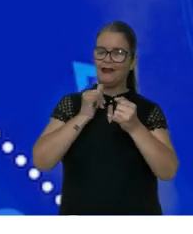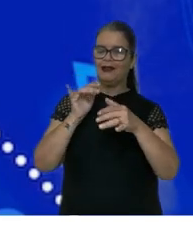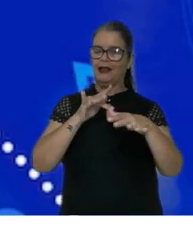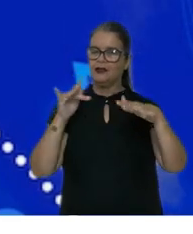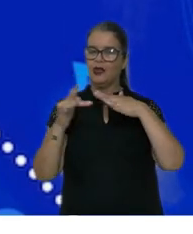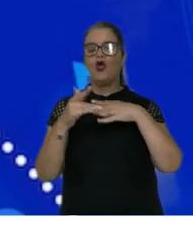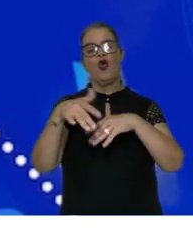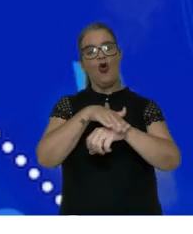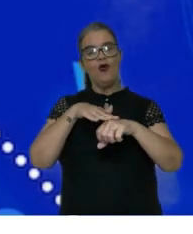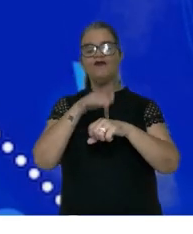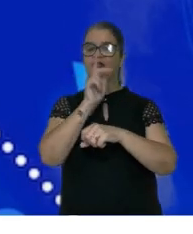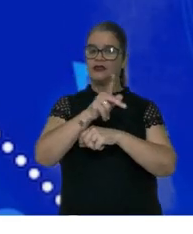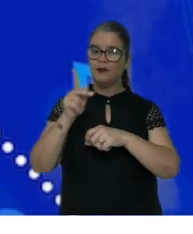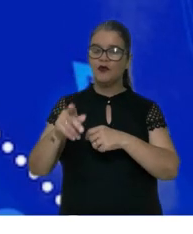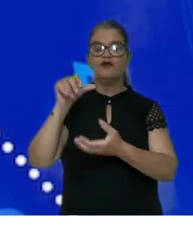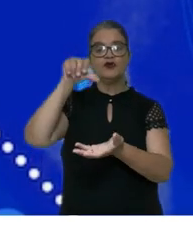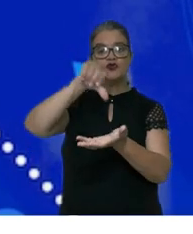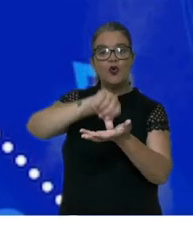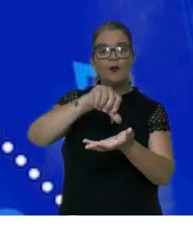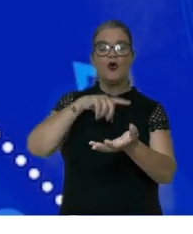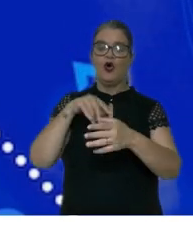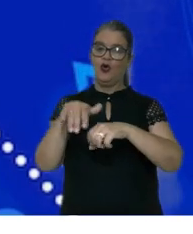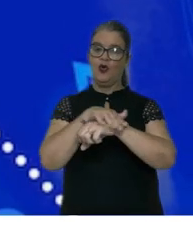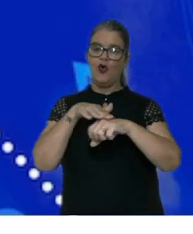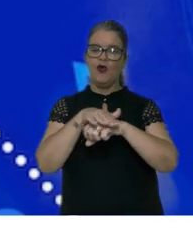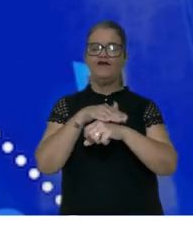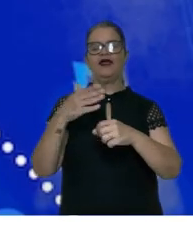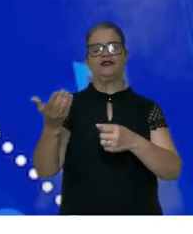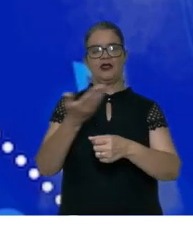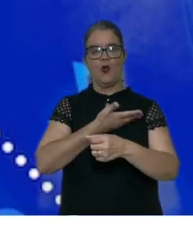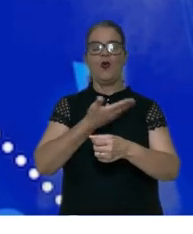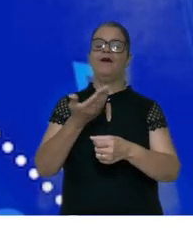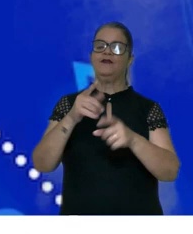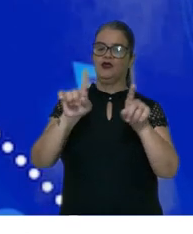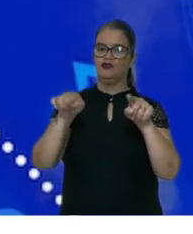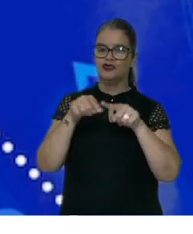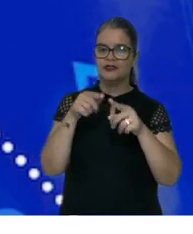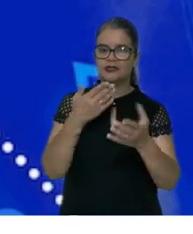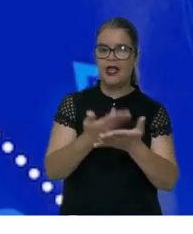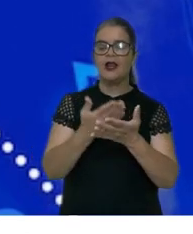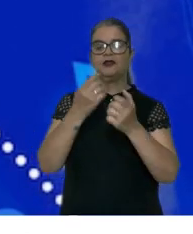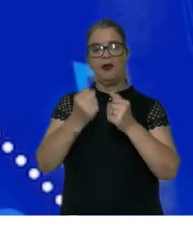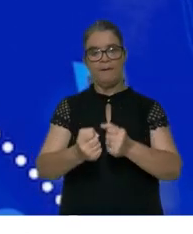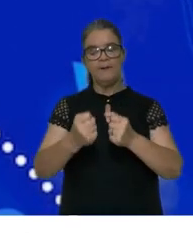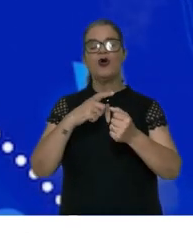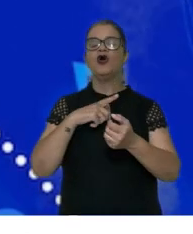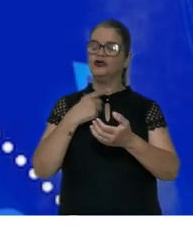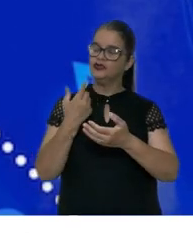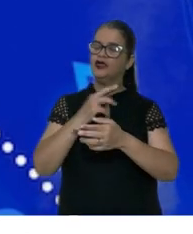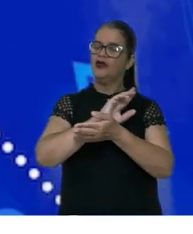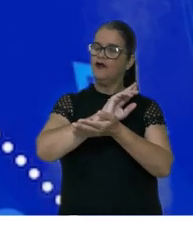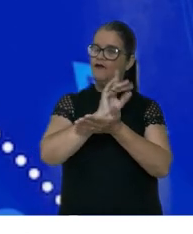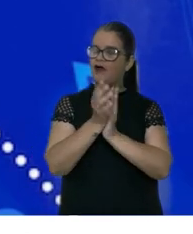seu professor e tutor de polo, conversa com seus colegas de sala de aula, eles podem já ter lido coisas diferentes